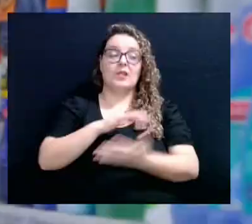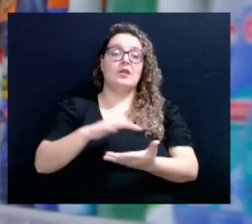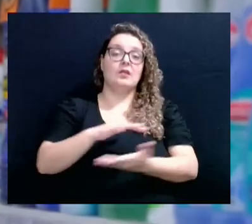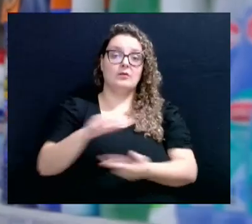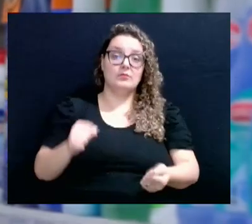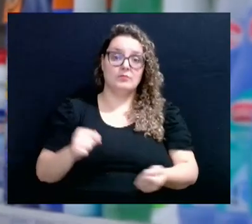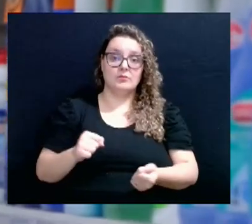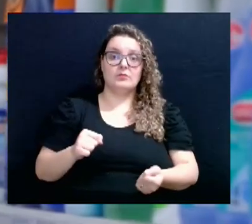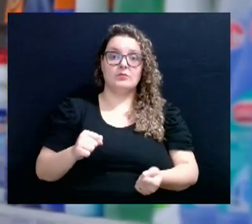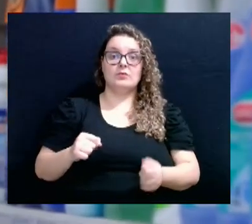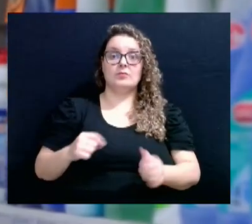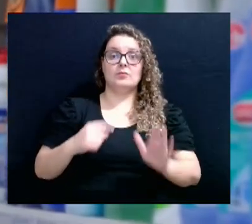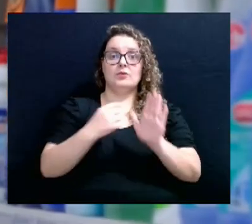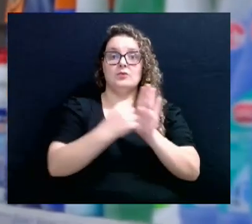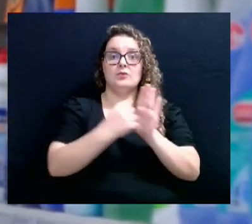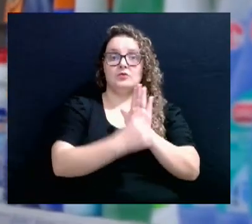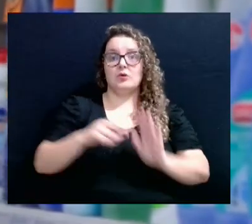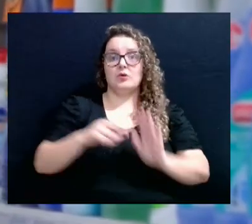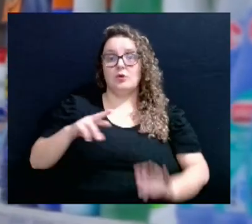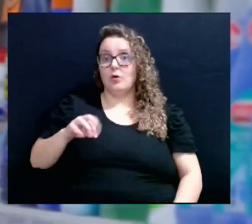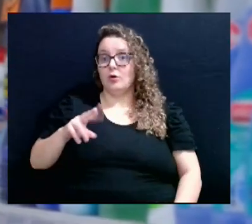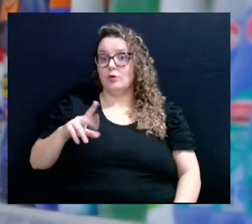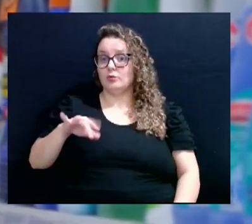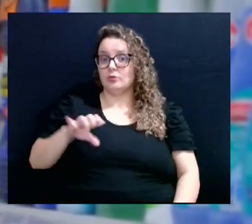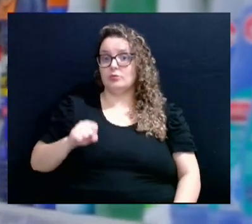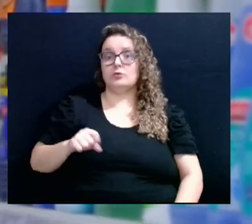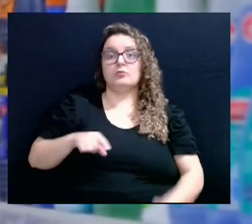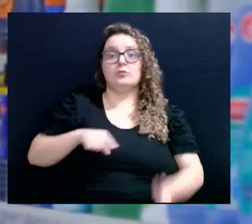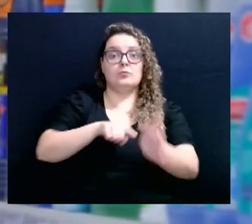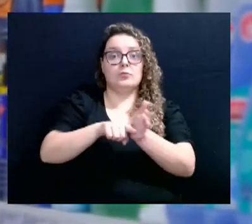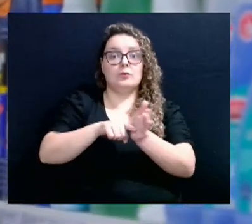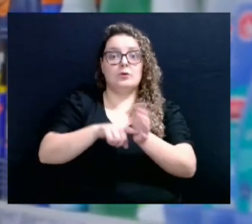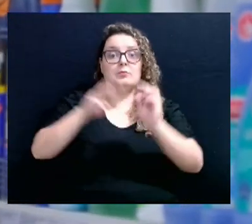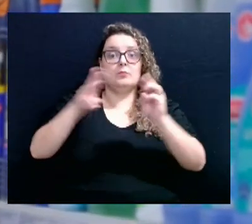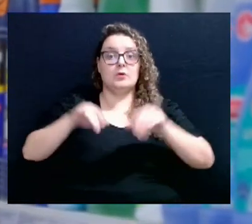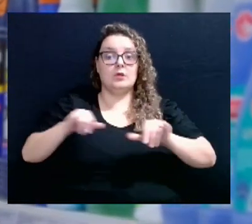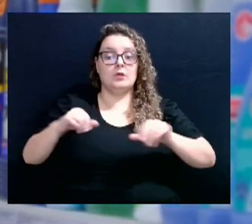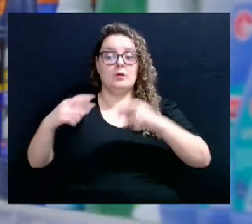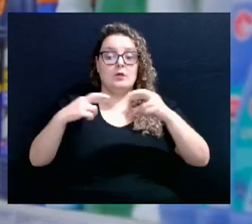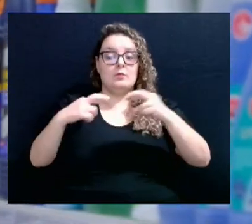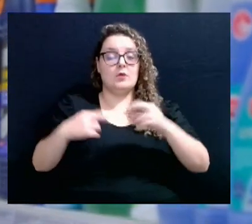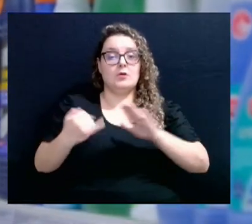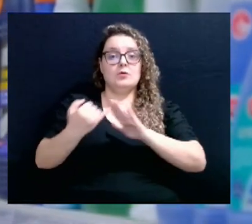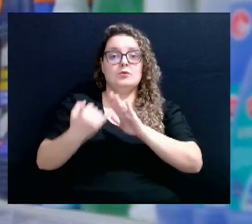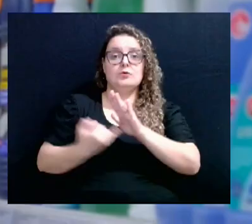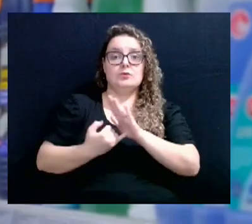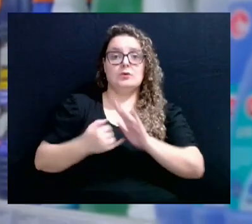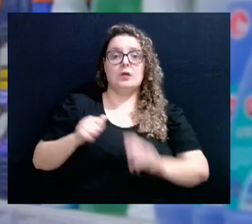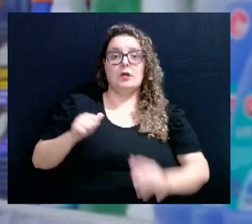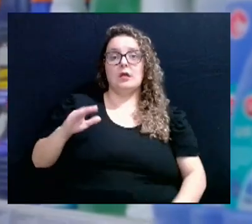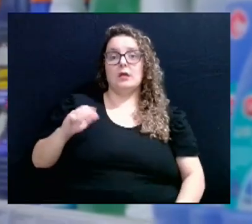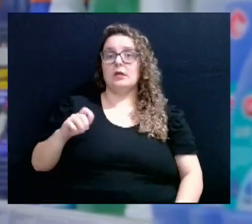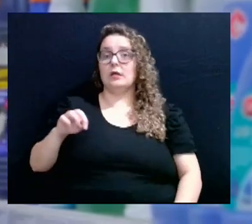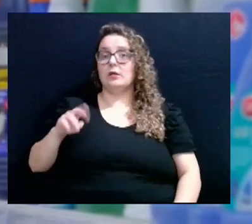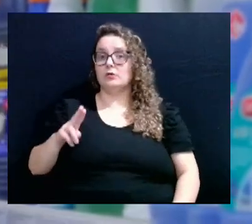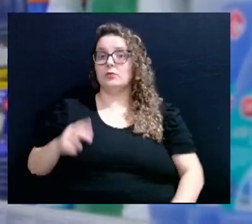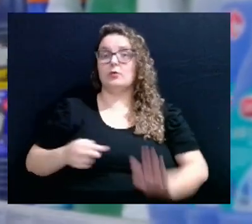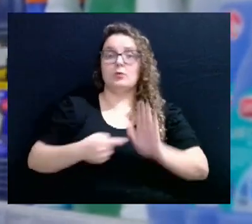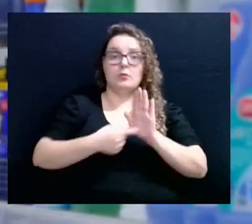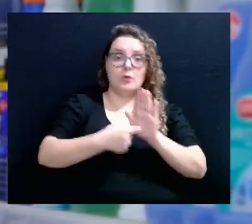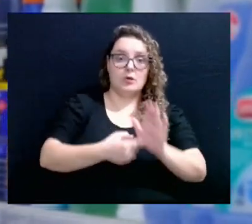rótulos. Uma pesquisa recente da Market Analysis e do Instituto Acatu revela que 6 em cada